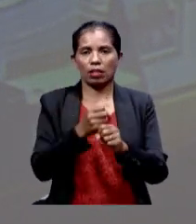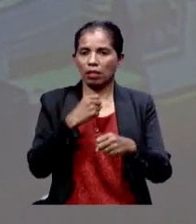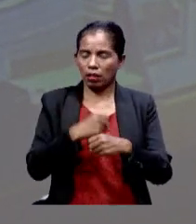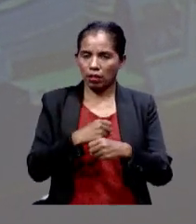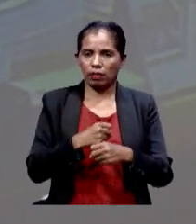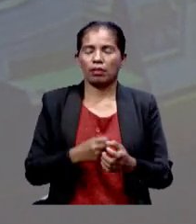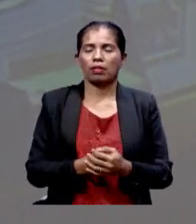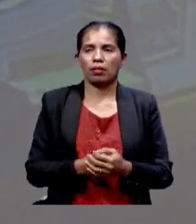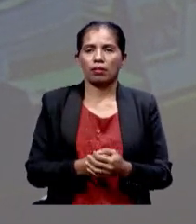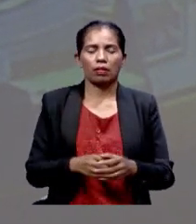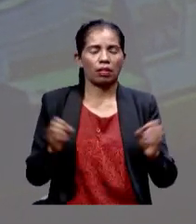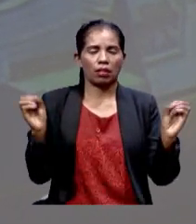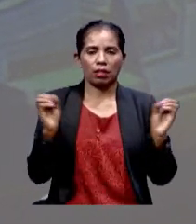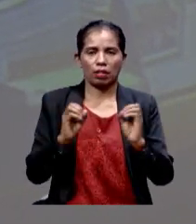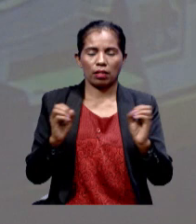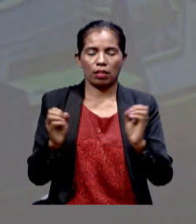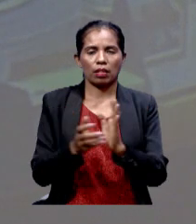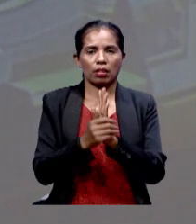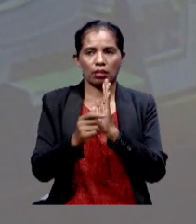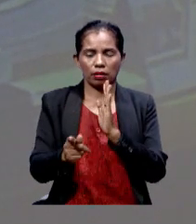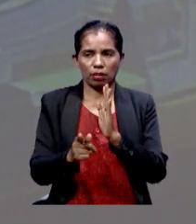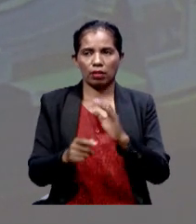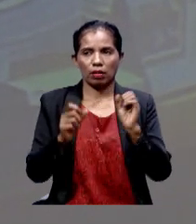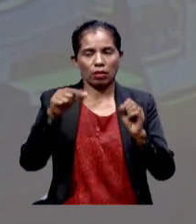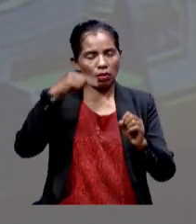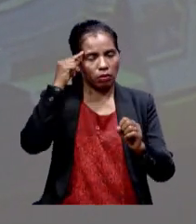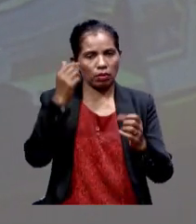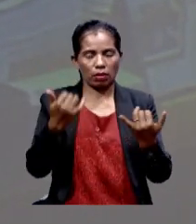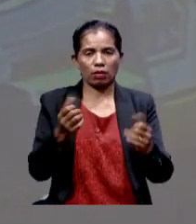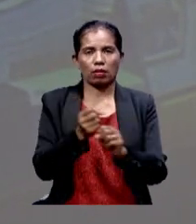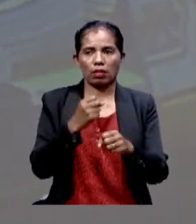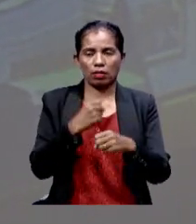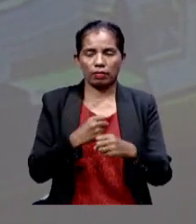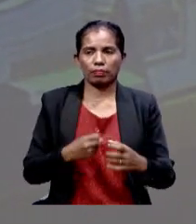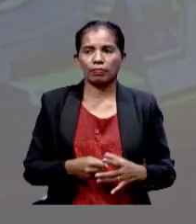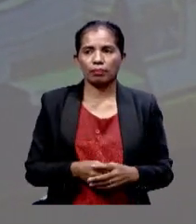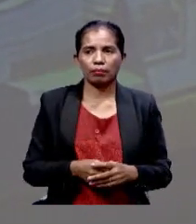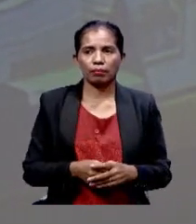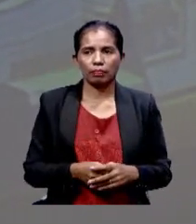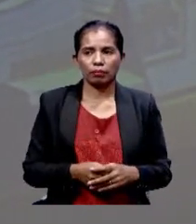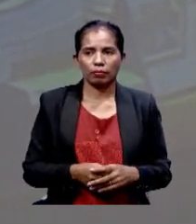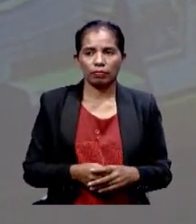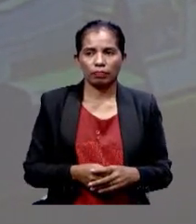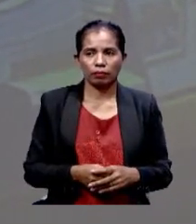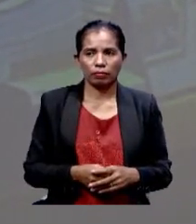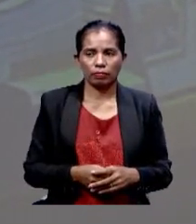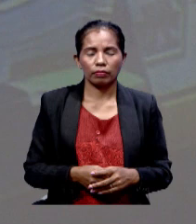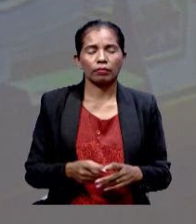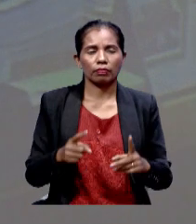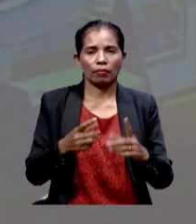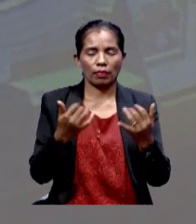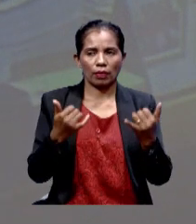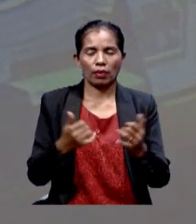Ou incapacidade ko sistema gestão da nebe que o governo ne agora da haulau da daun? E então